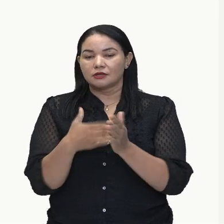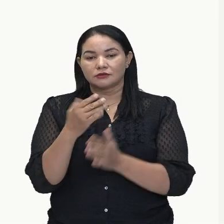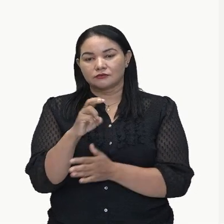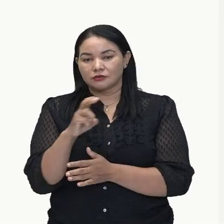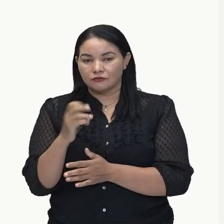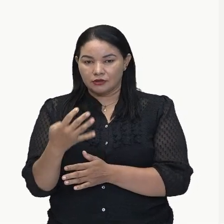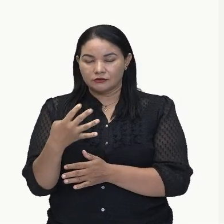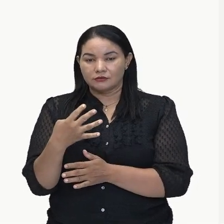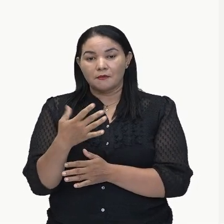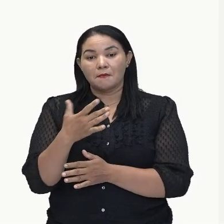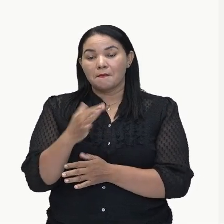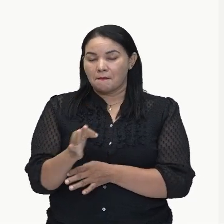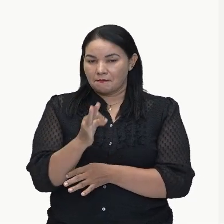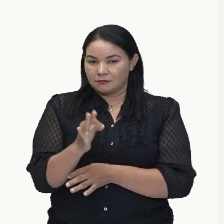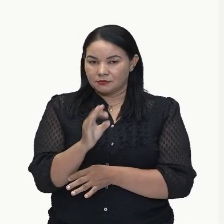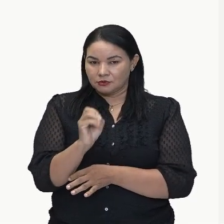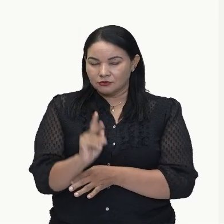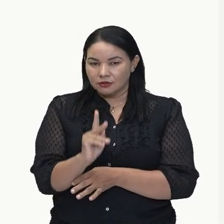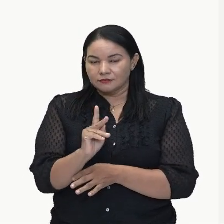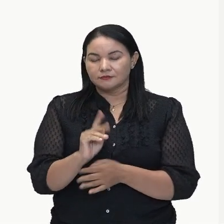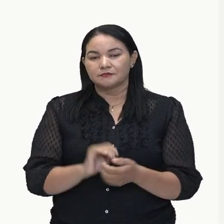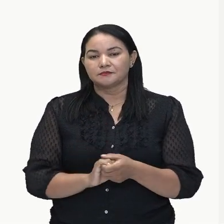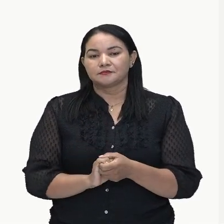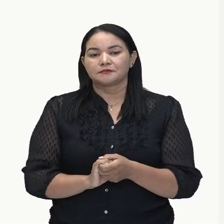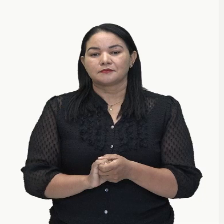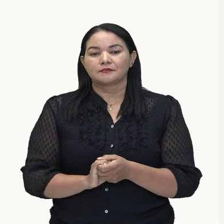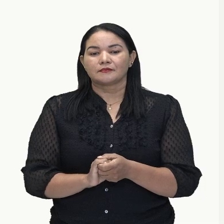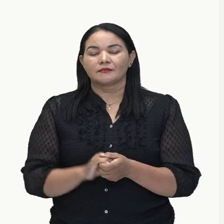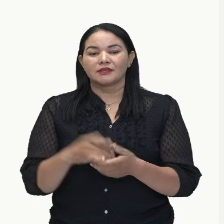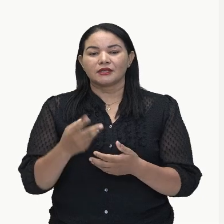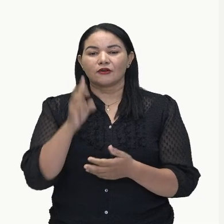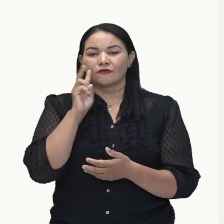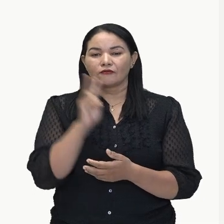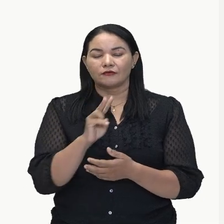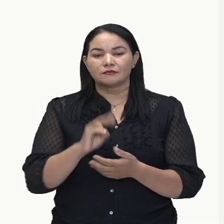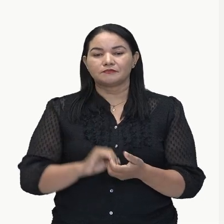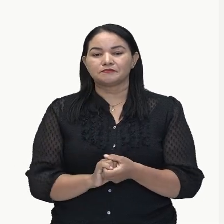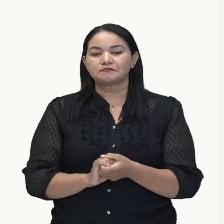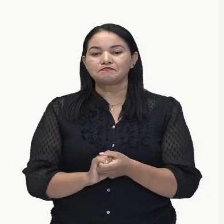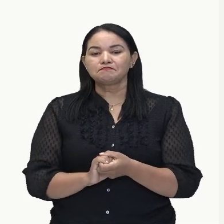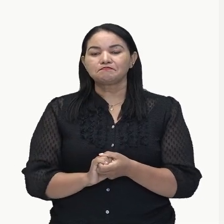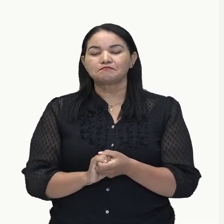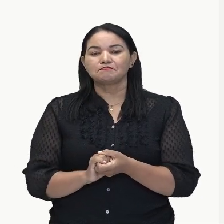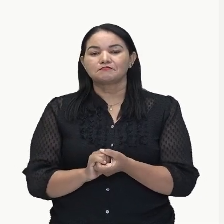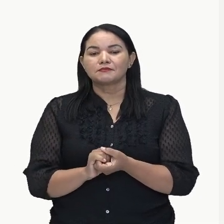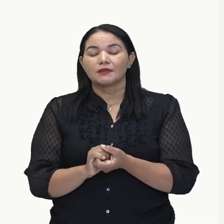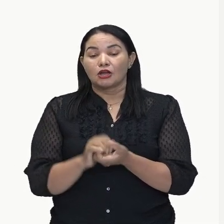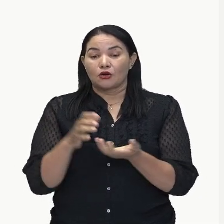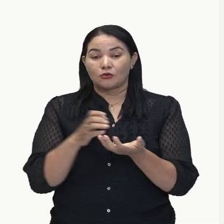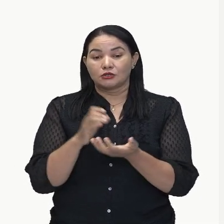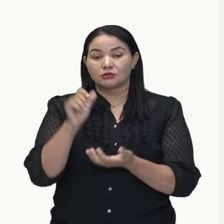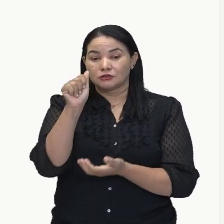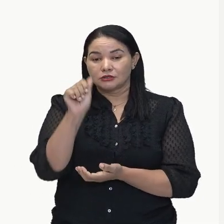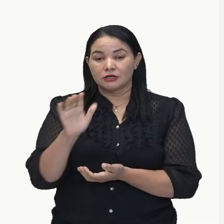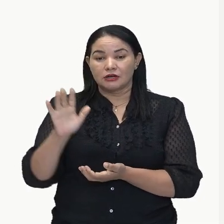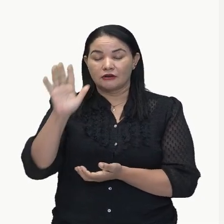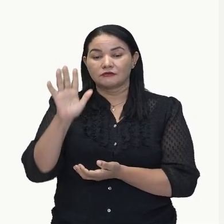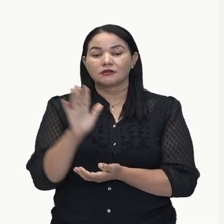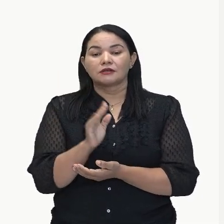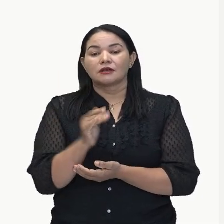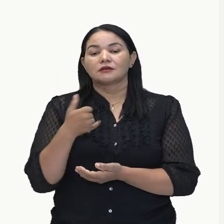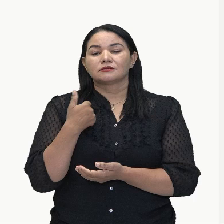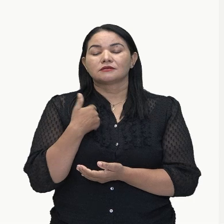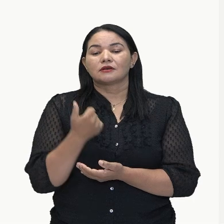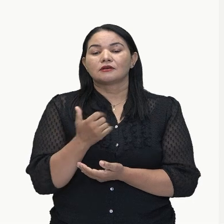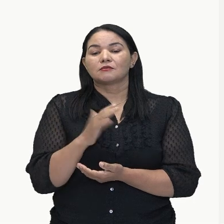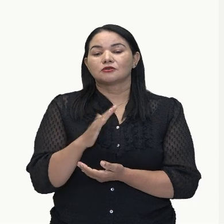anos. Isso é uma média, tá, gente? Olha só, no continente africano, a média de idade está em